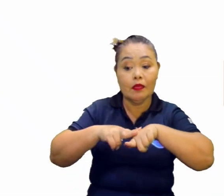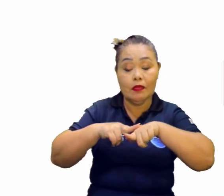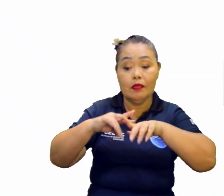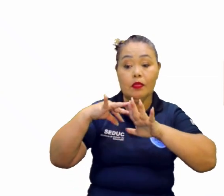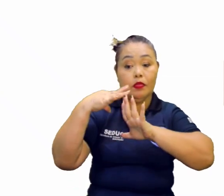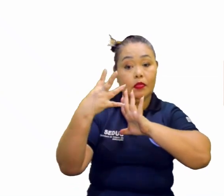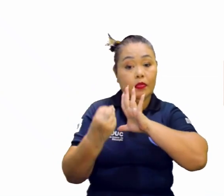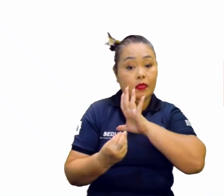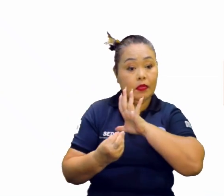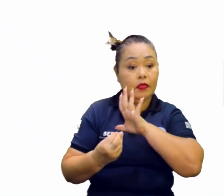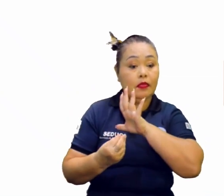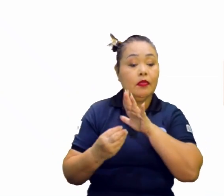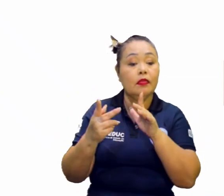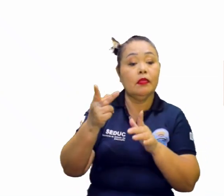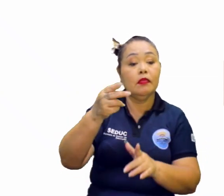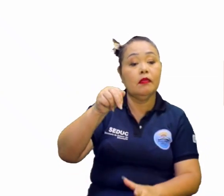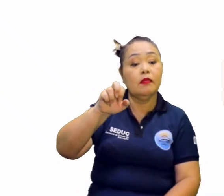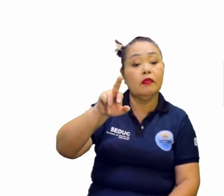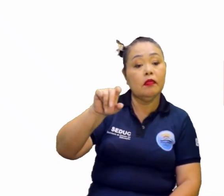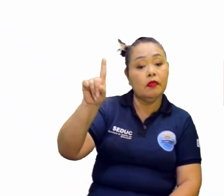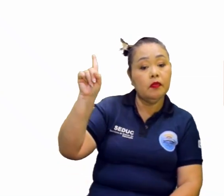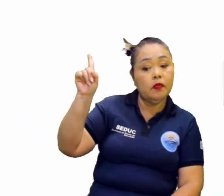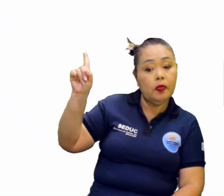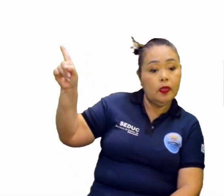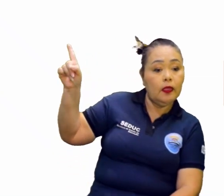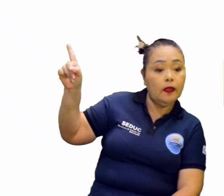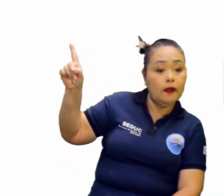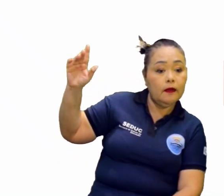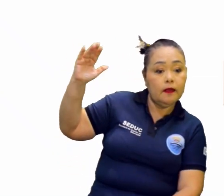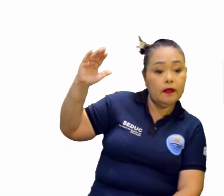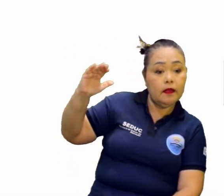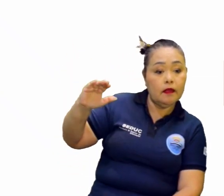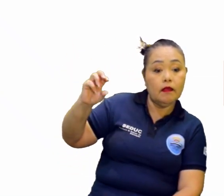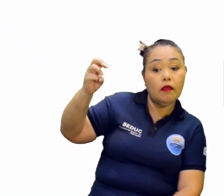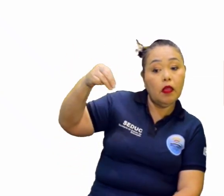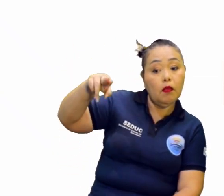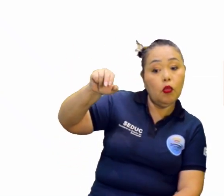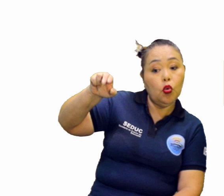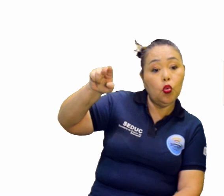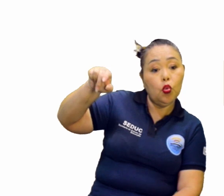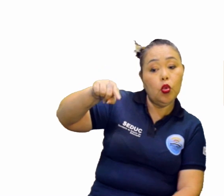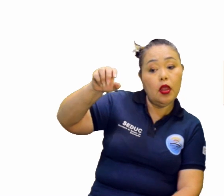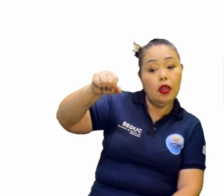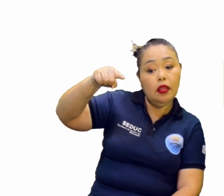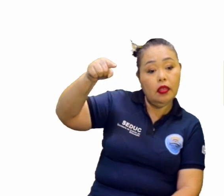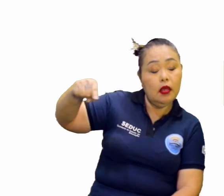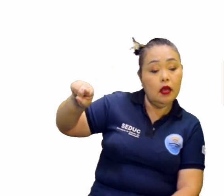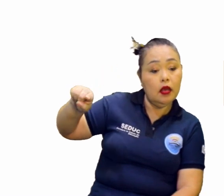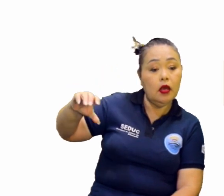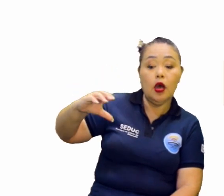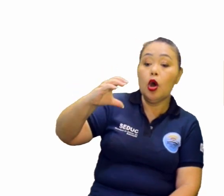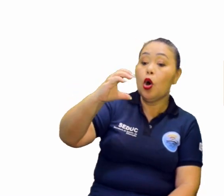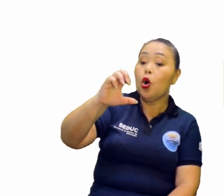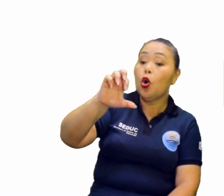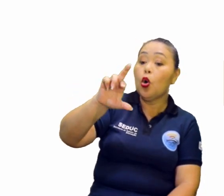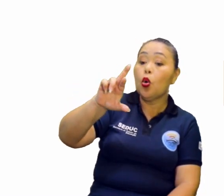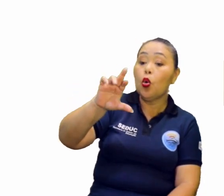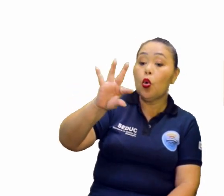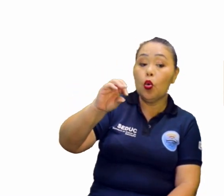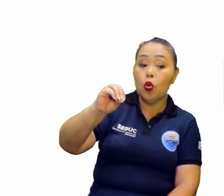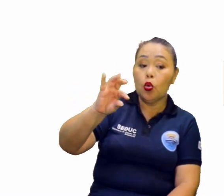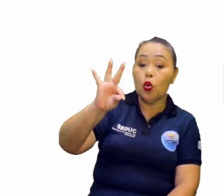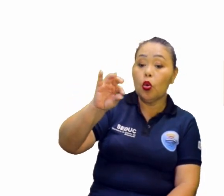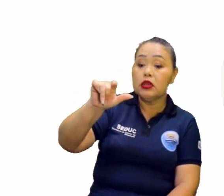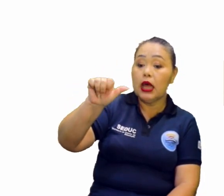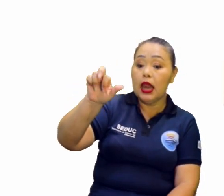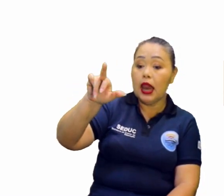a puerária, a mucunanã, as crotalárias. Aí quando você foi lá